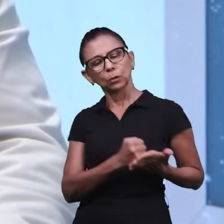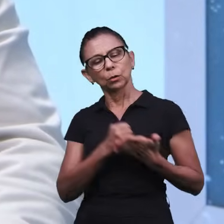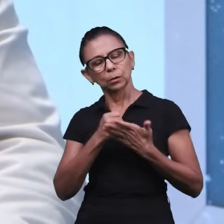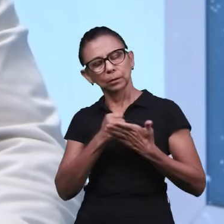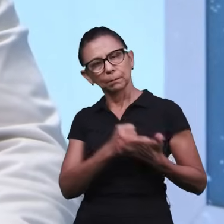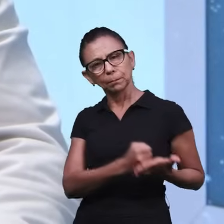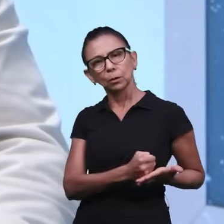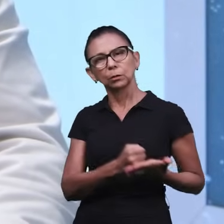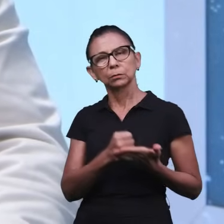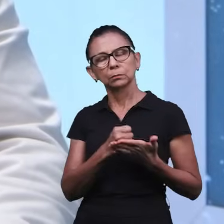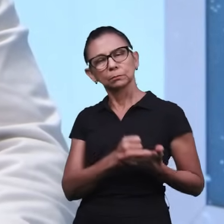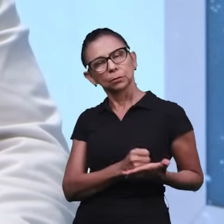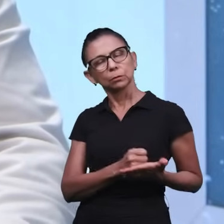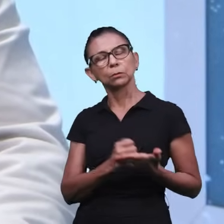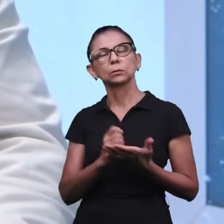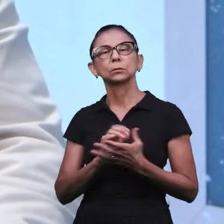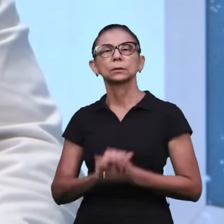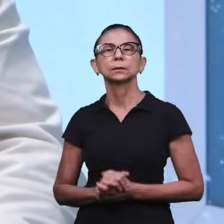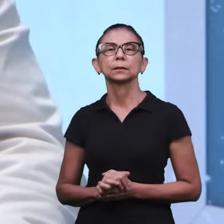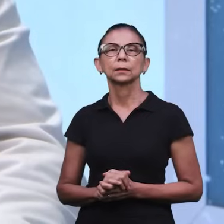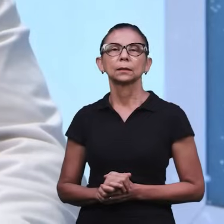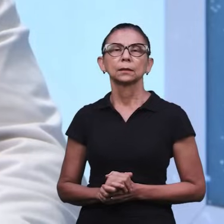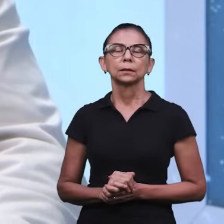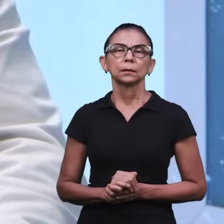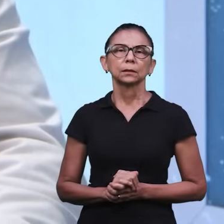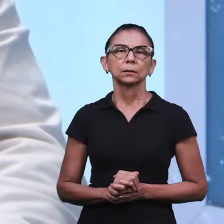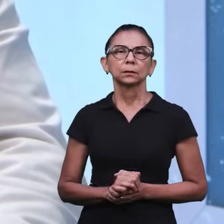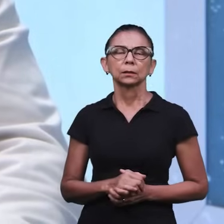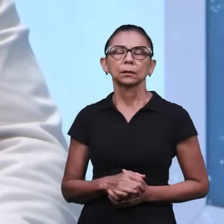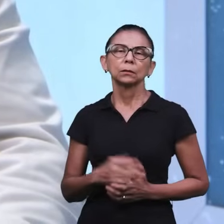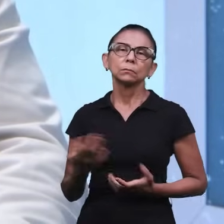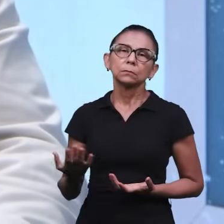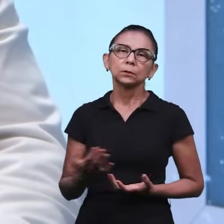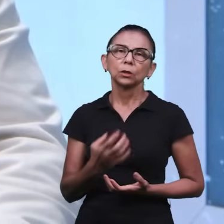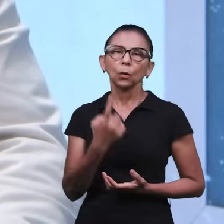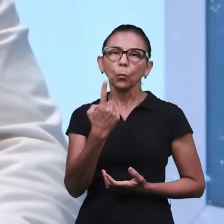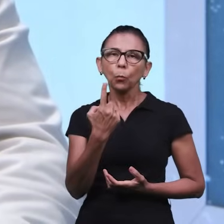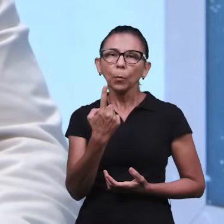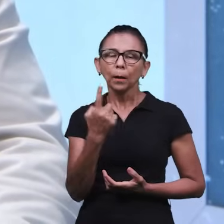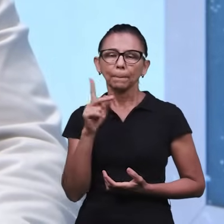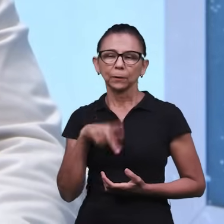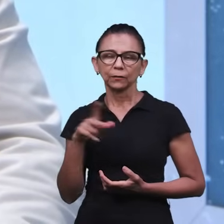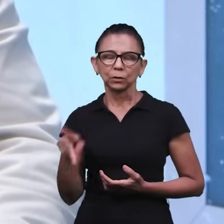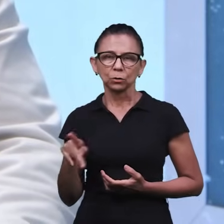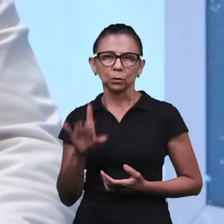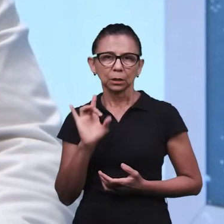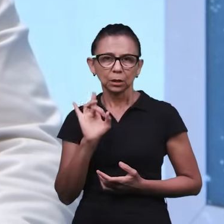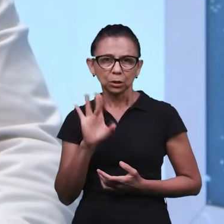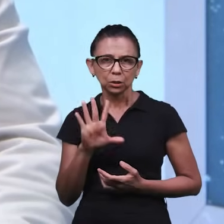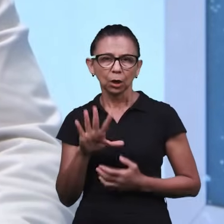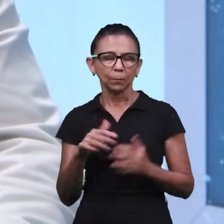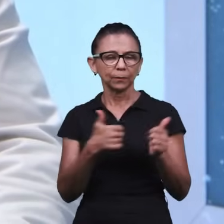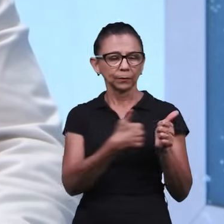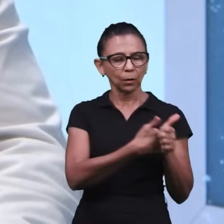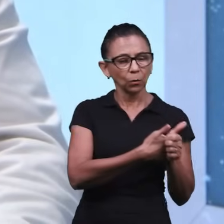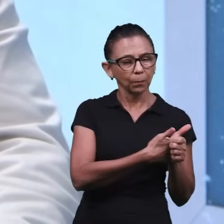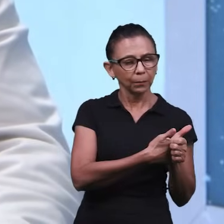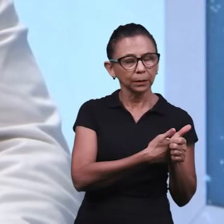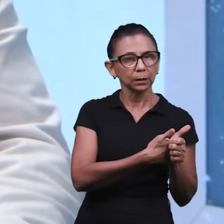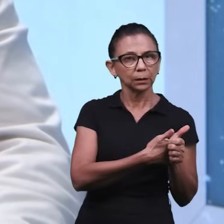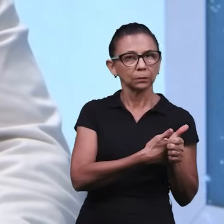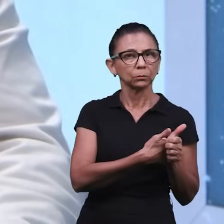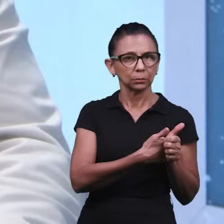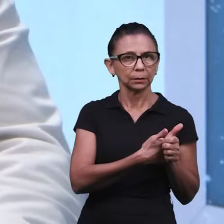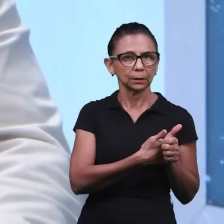Então colocou uma professora para ficar ali à disposição dele, né? Não é exclusivo, mas é uma professora que fica à disposição, principalmente